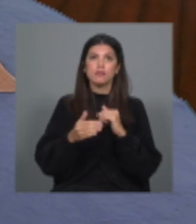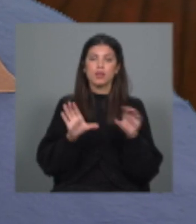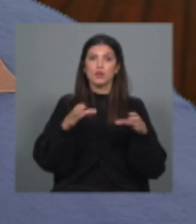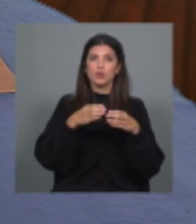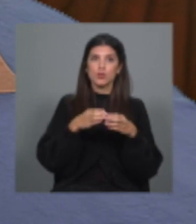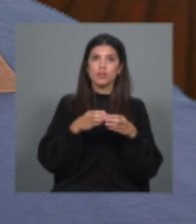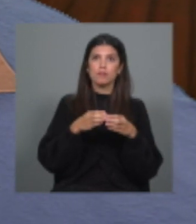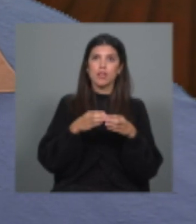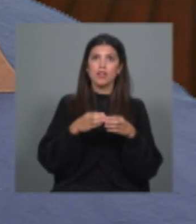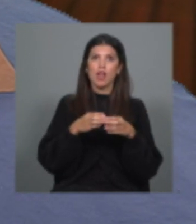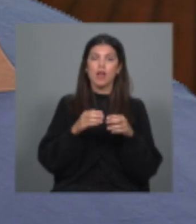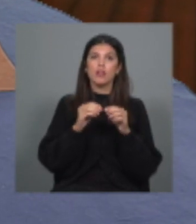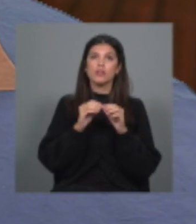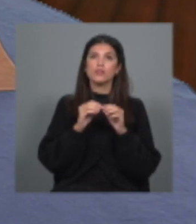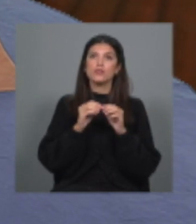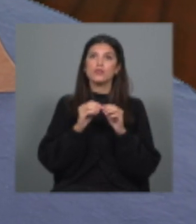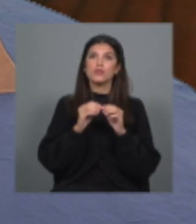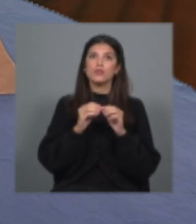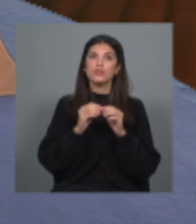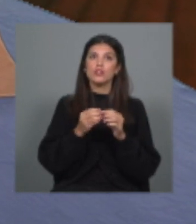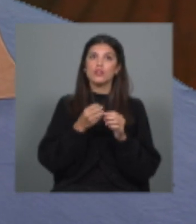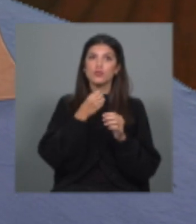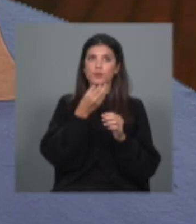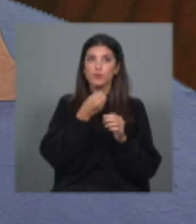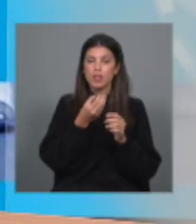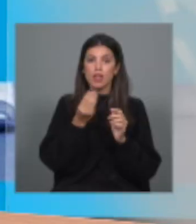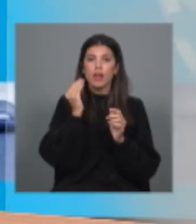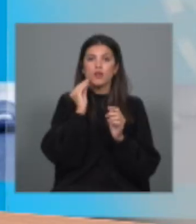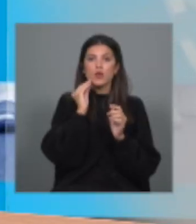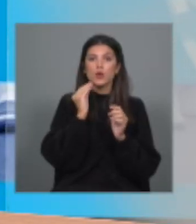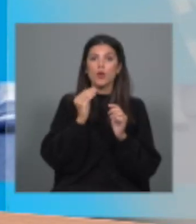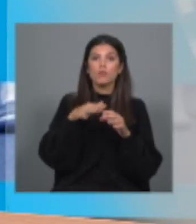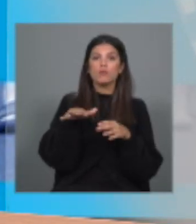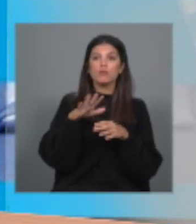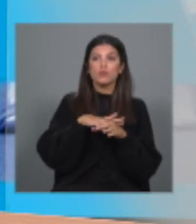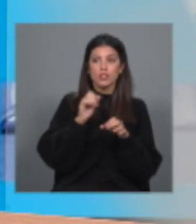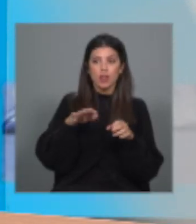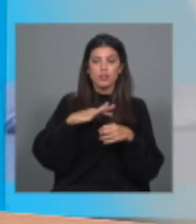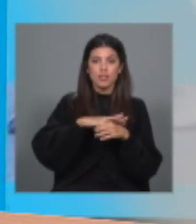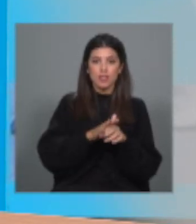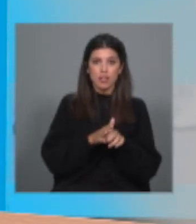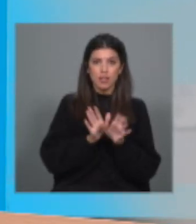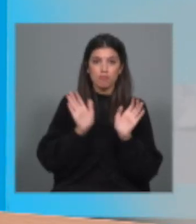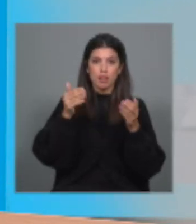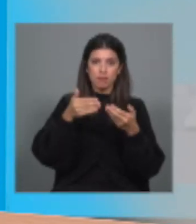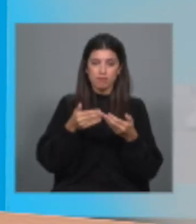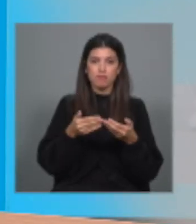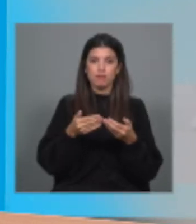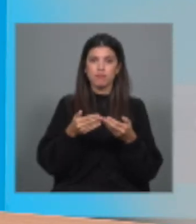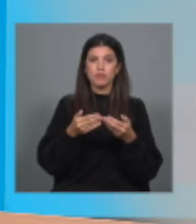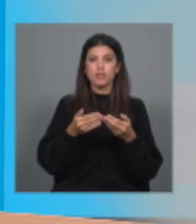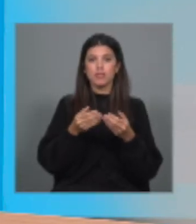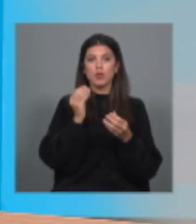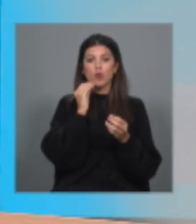partilhar com quem nos está a ver e ouvir, de que forma é que também as circunstâncias da pandemia determinam o funcionamento do seminário e